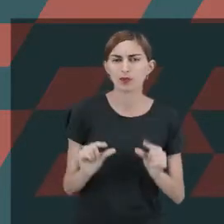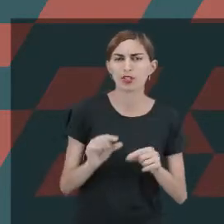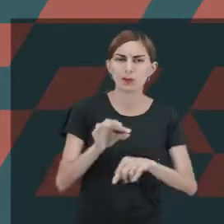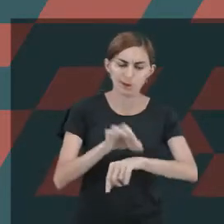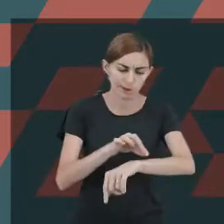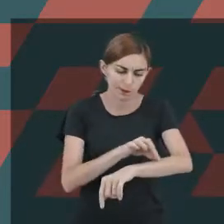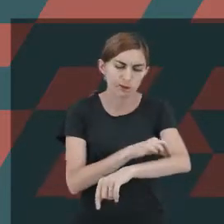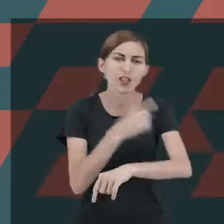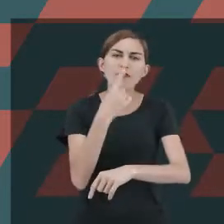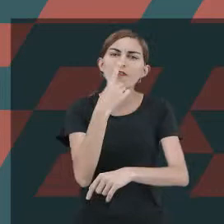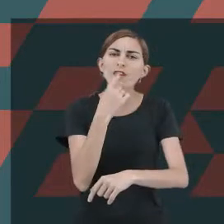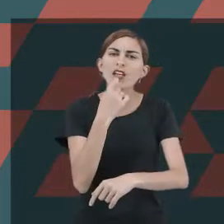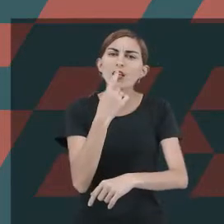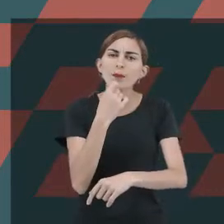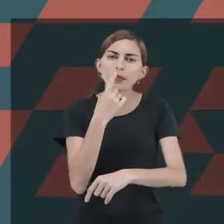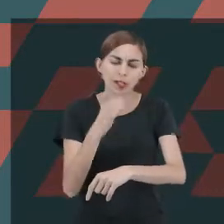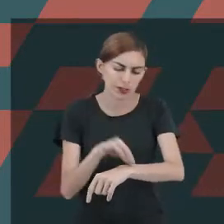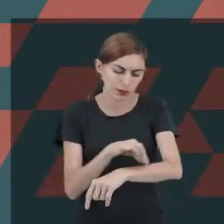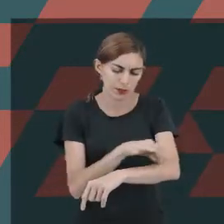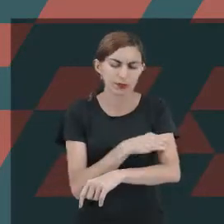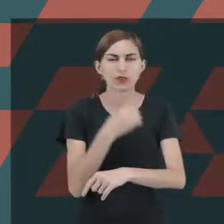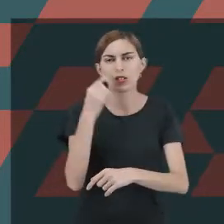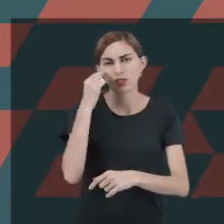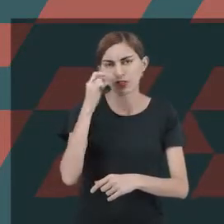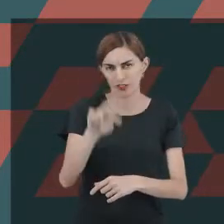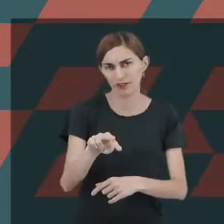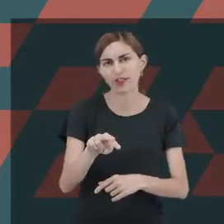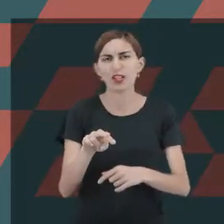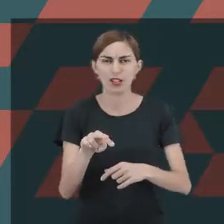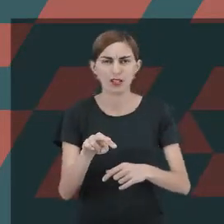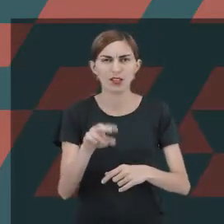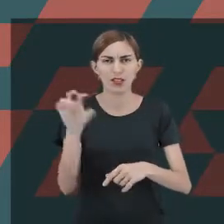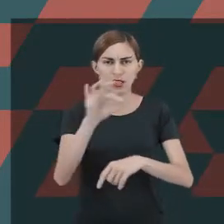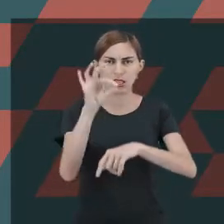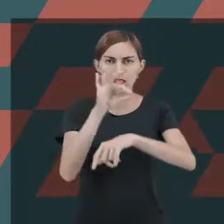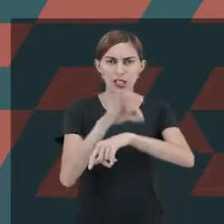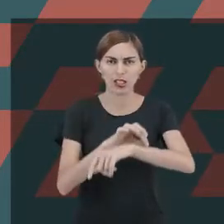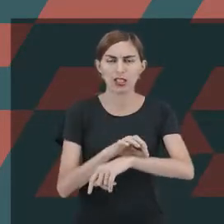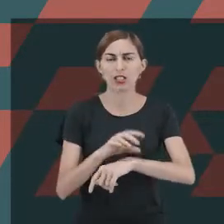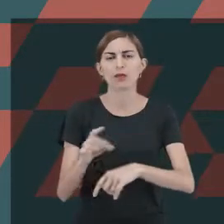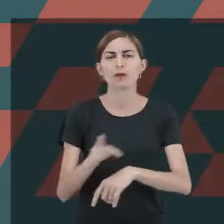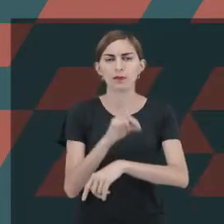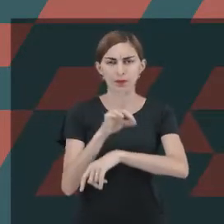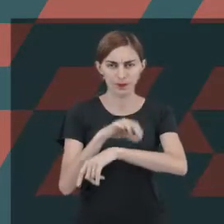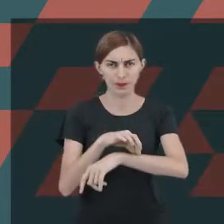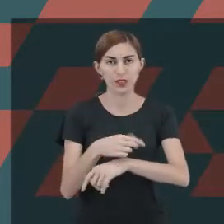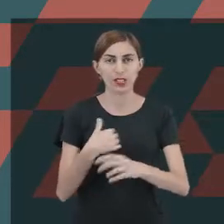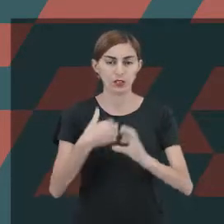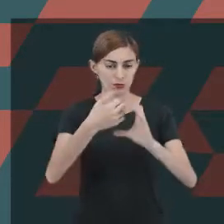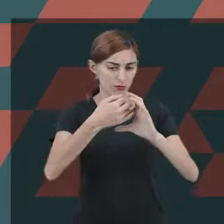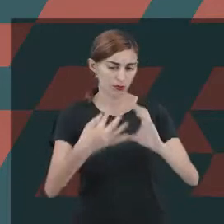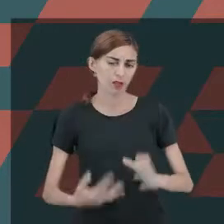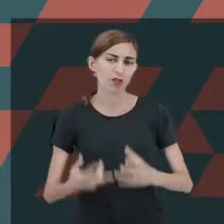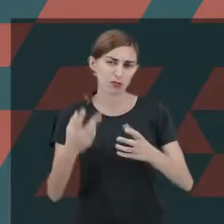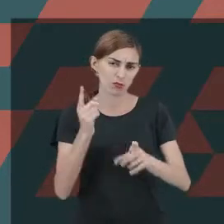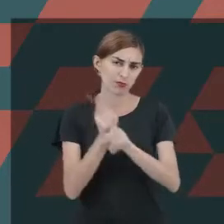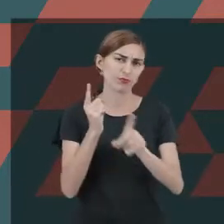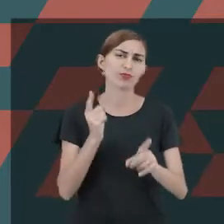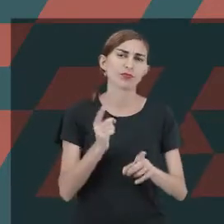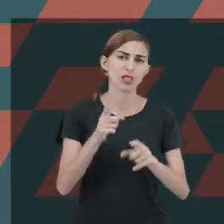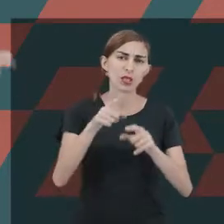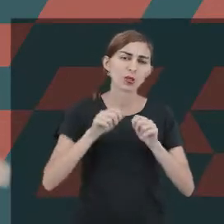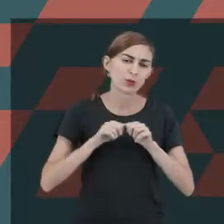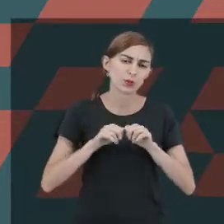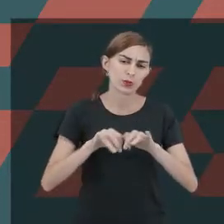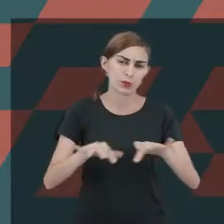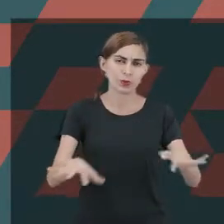aquelas manchinhas vermelhas no corpo, típica do que a gente vê no dengue. E uma das características que já foi notada nesse período é que ele se